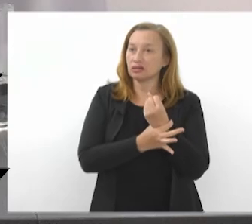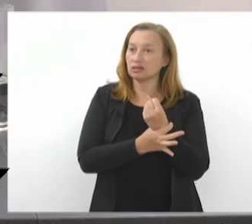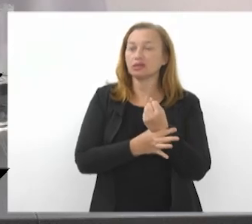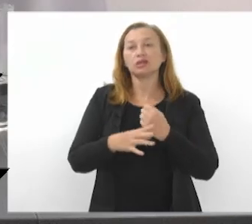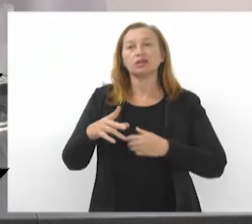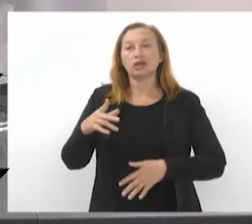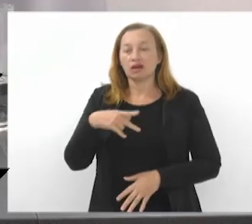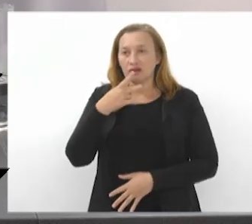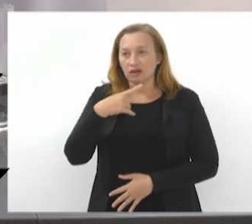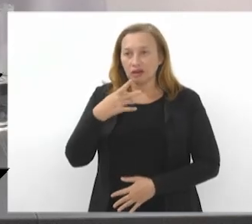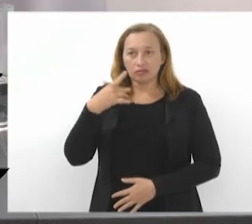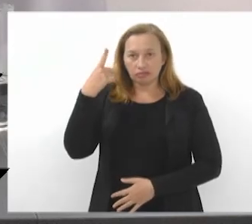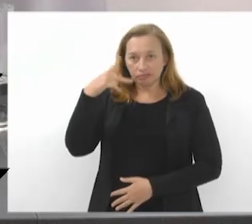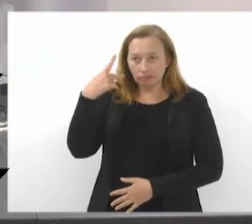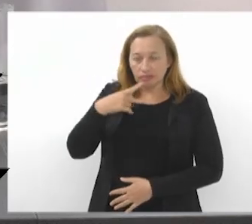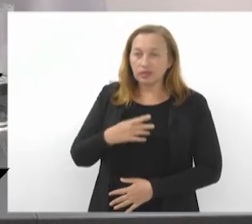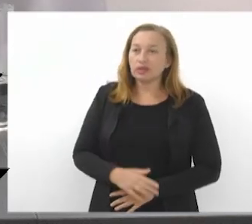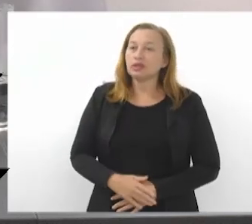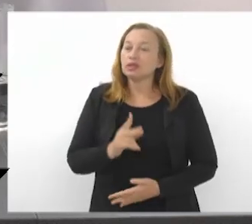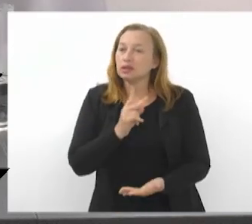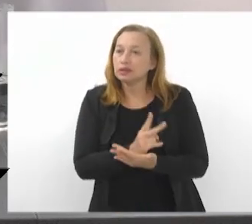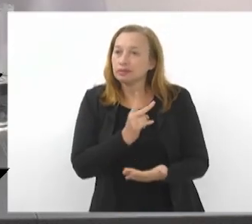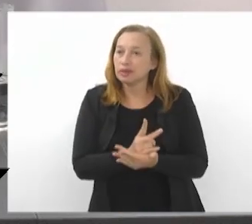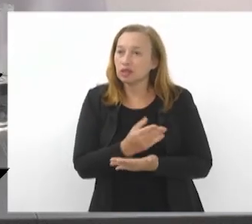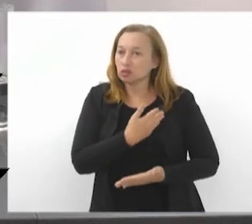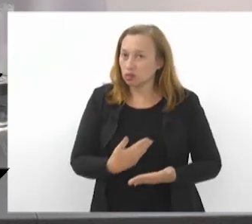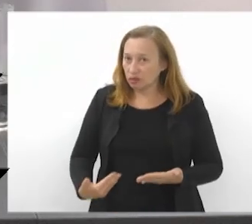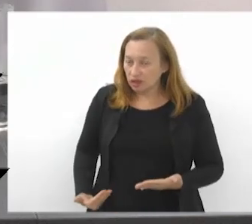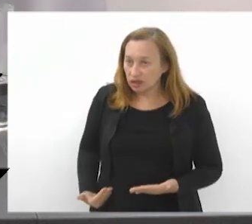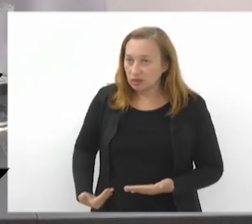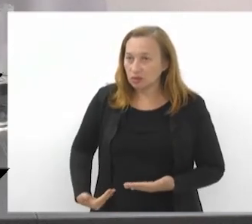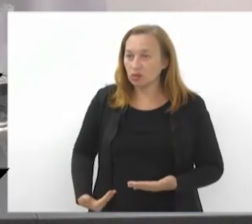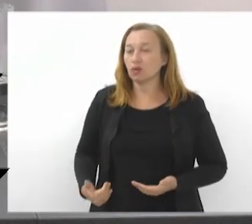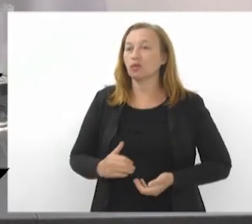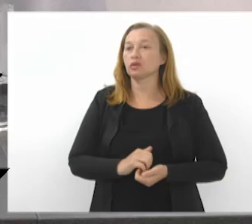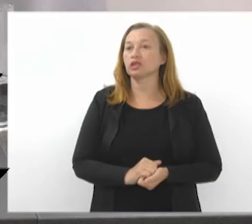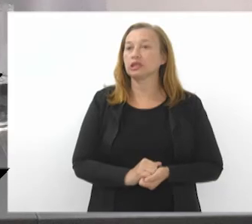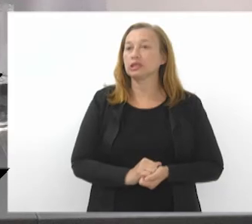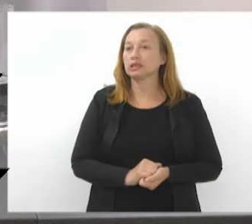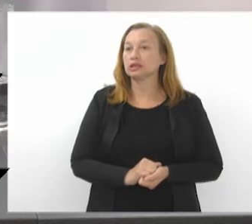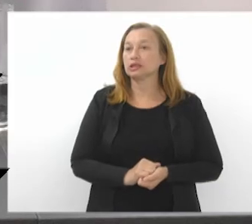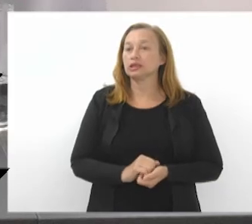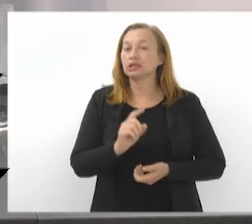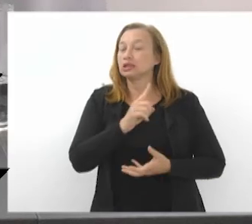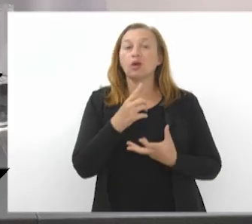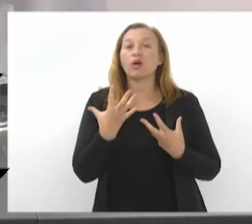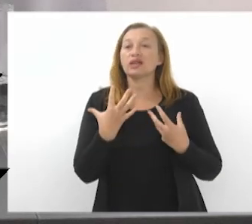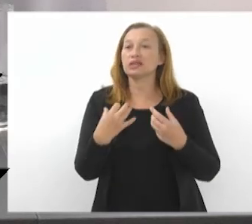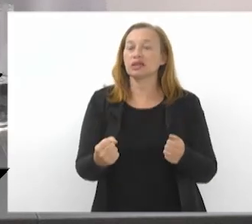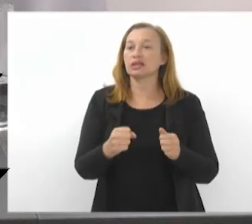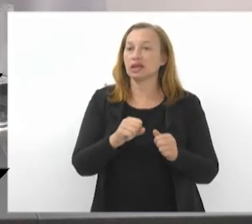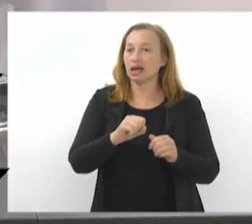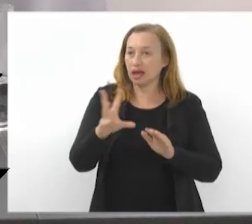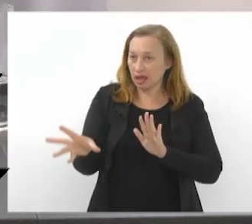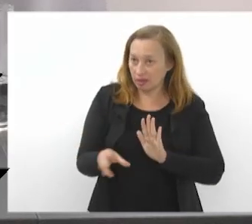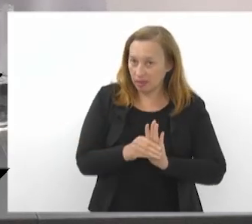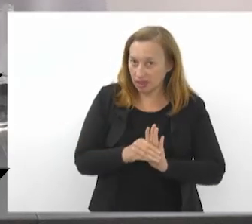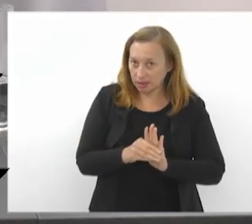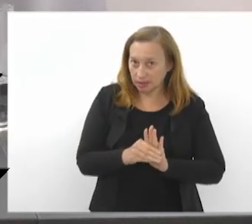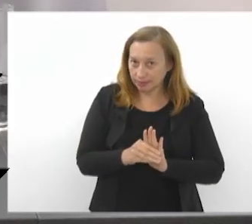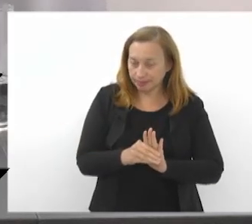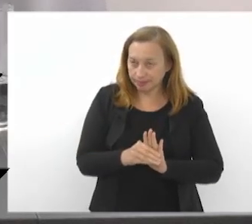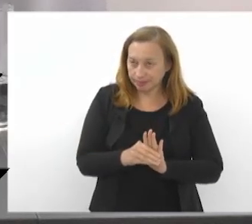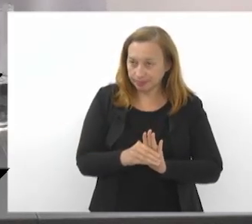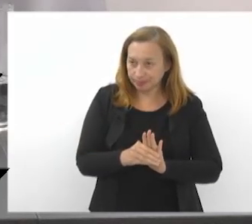parlamentar. Ainda que a decisão do governador fosse de não aplicar uma determinada emenda, o que seria